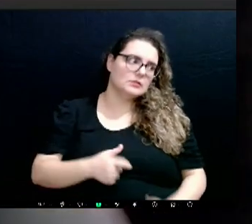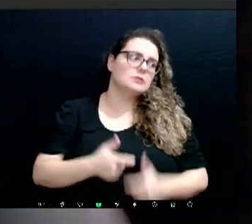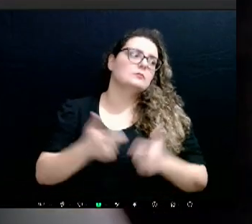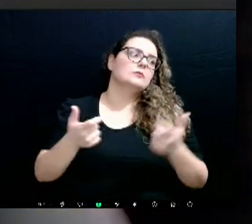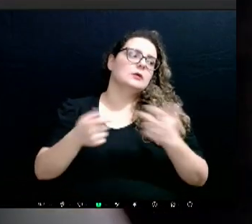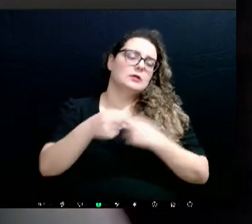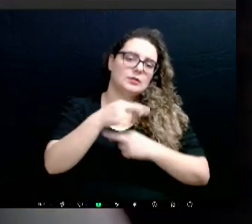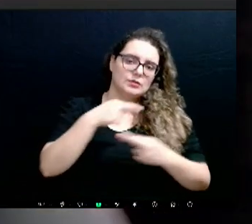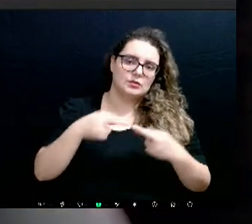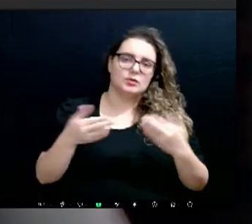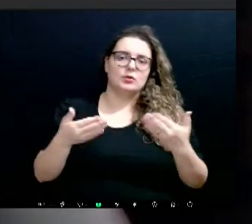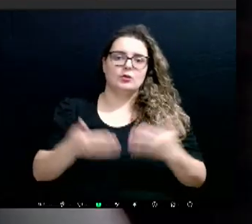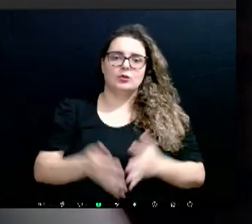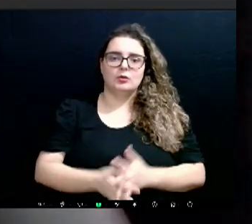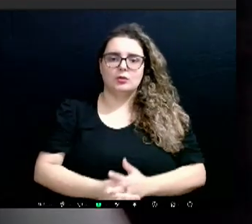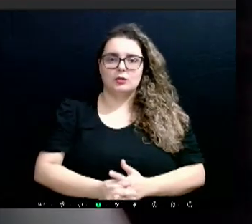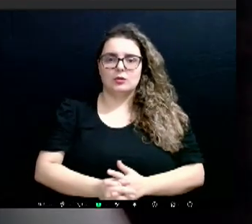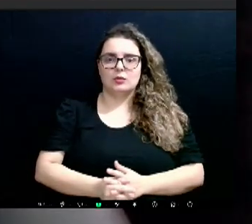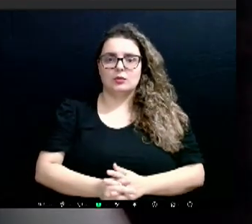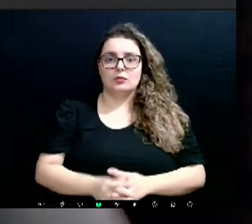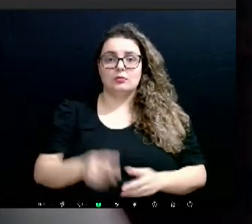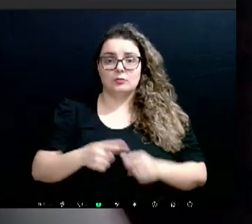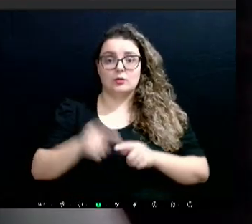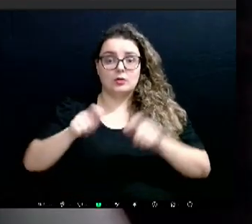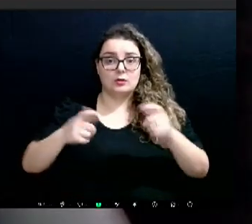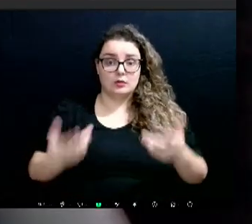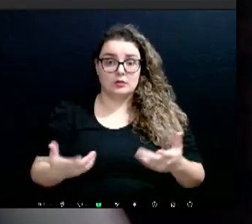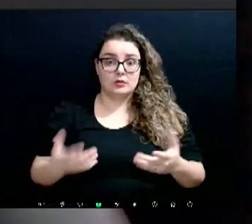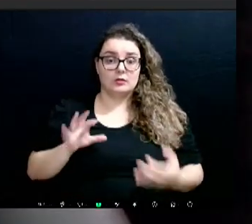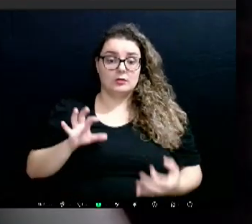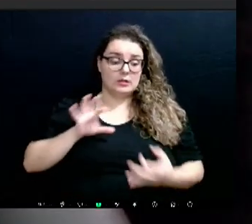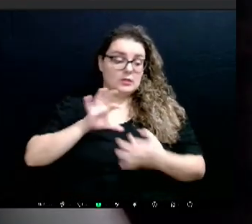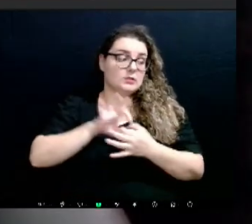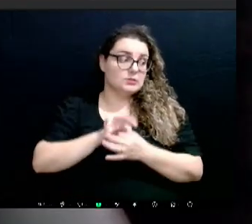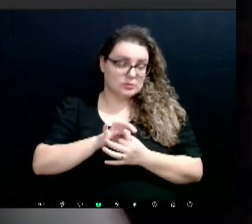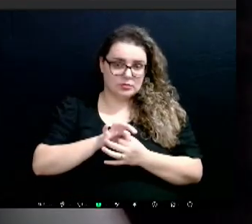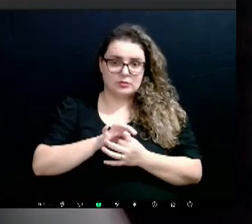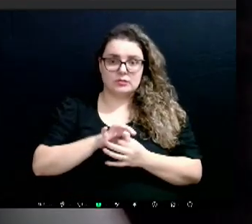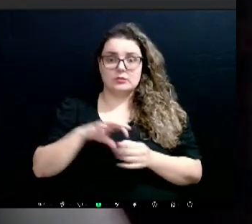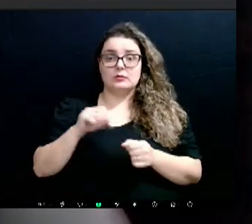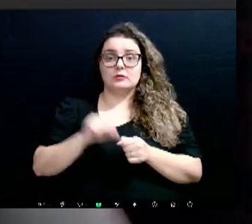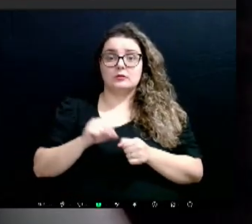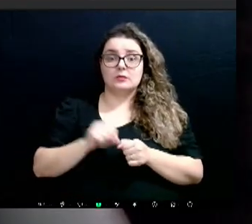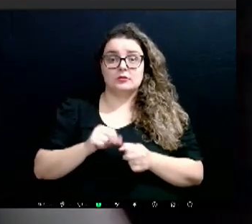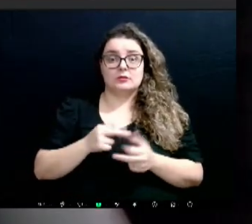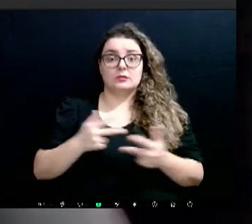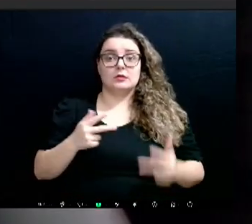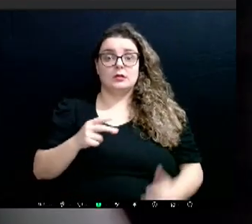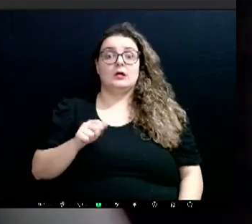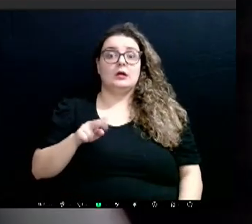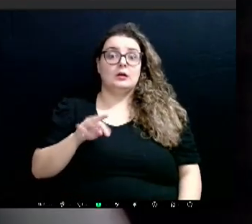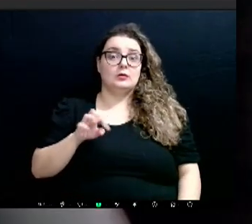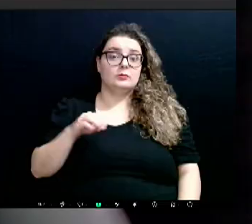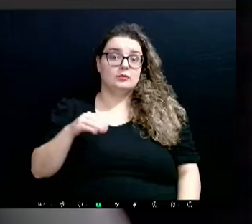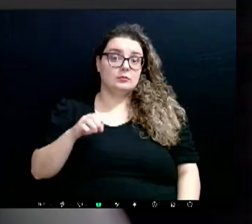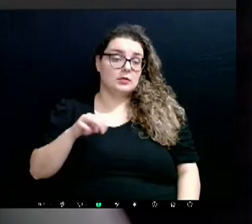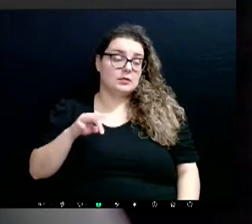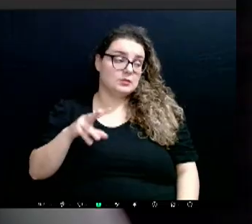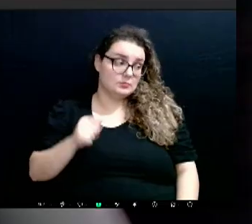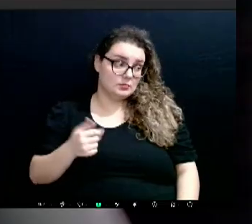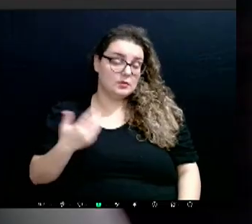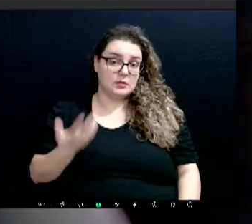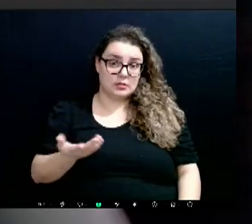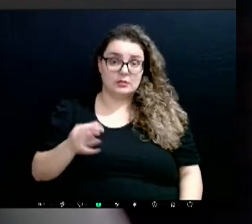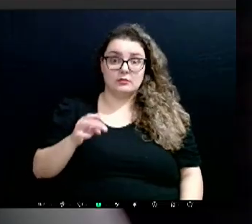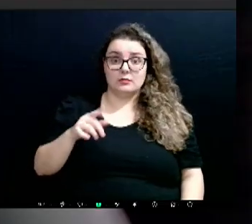hoje, porque as pessoas estando nessa conexão, elas estão fazendo as coisas automaticamente. Então a tela também vira uma forma de